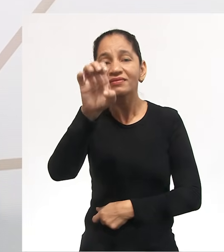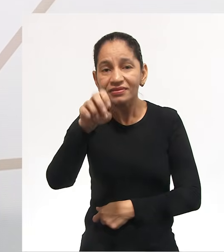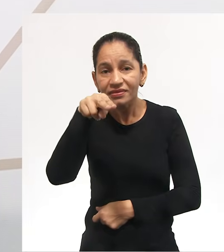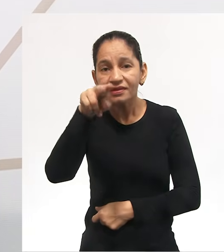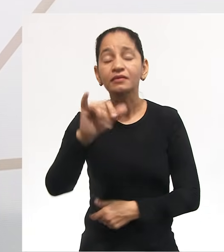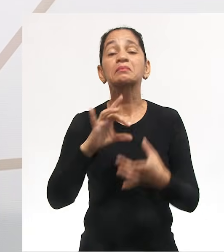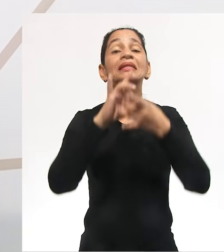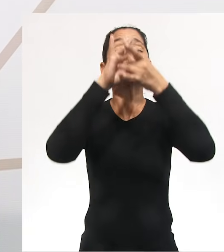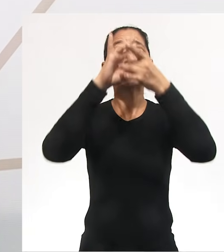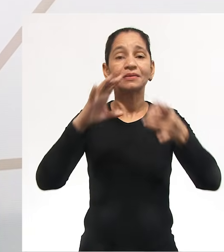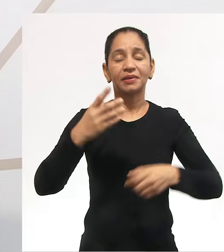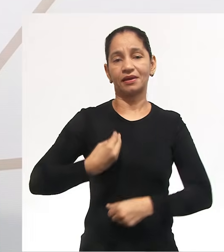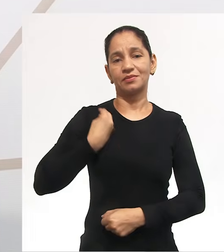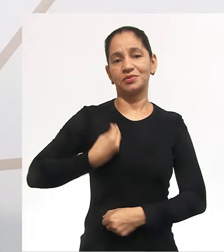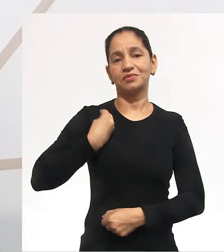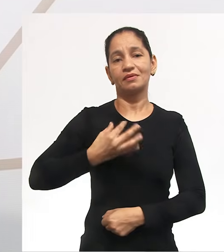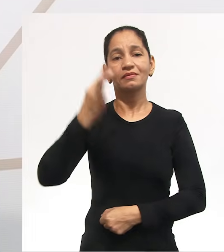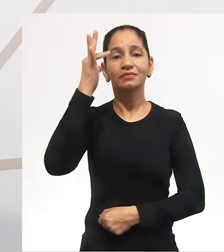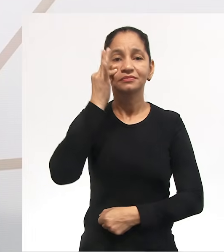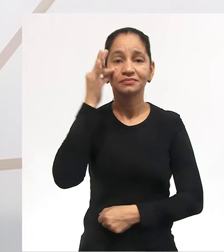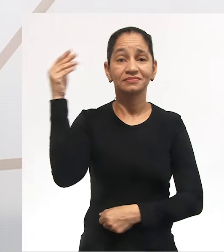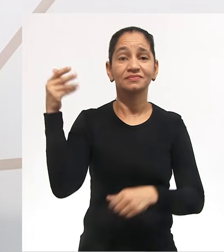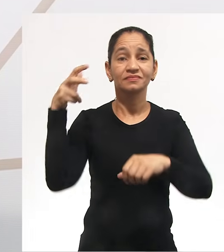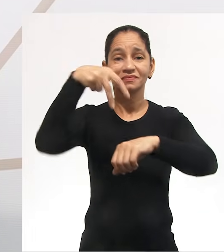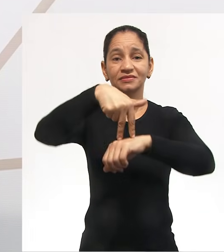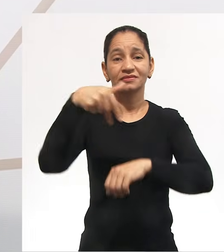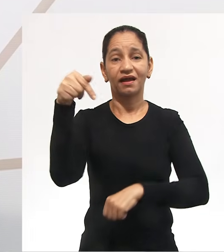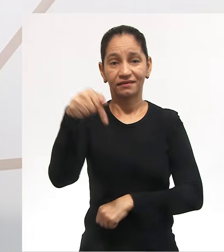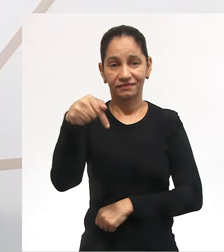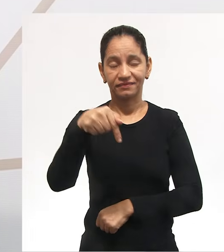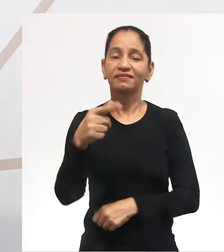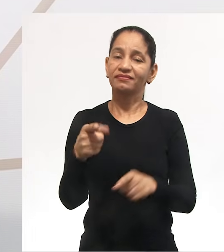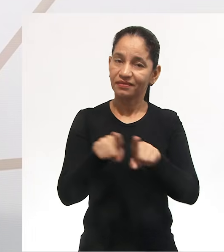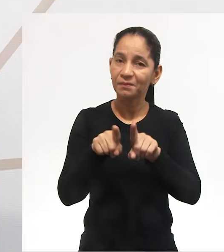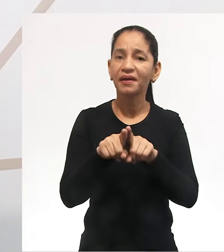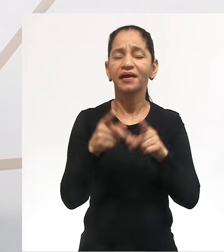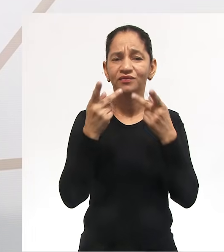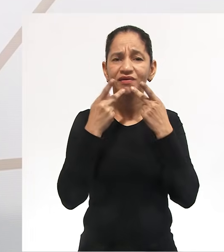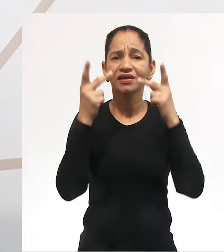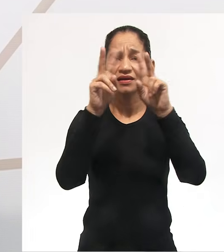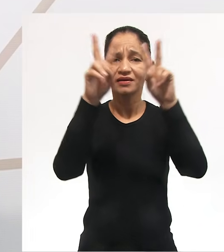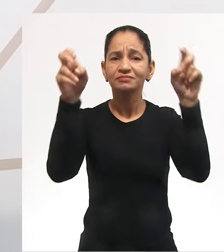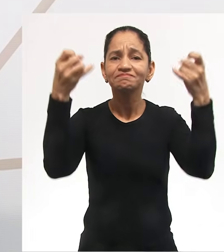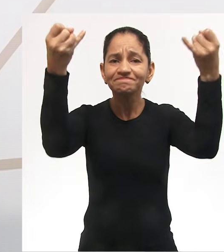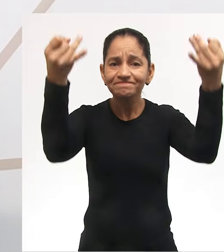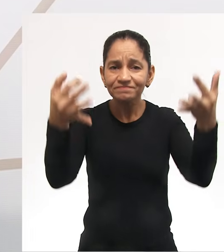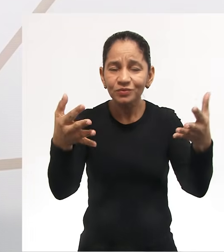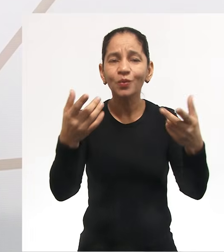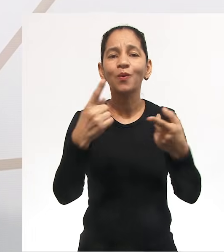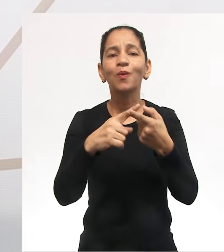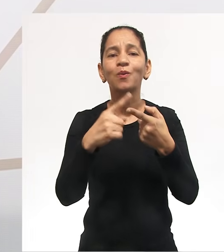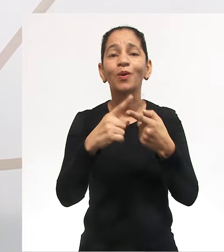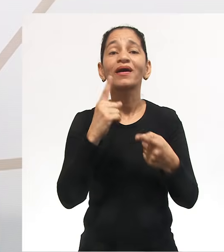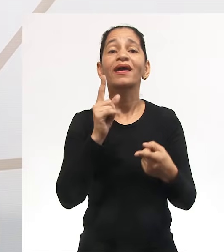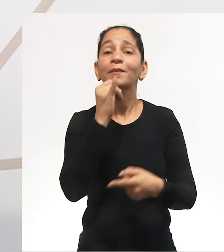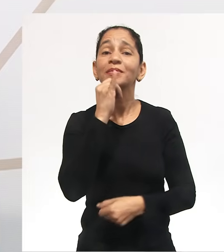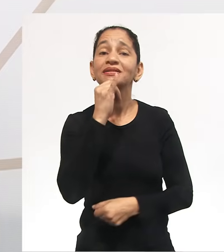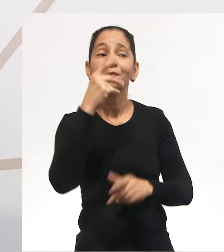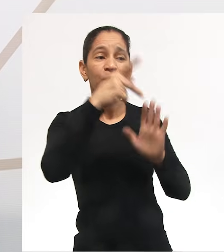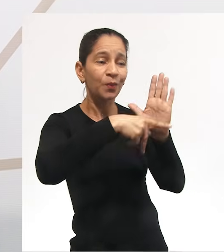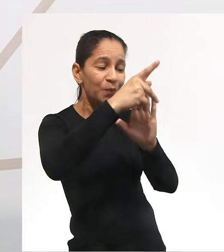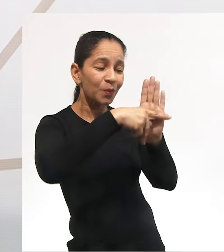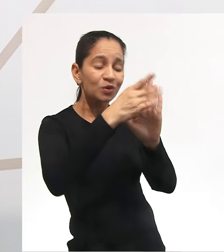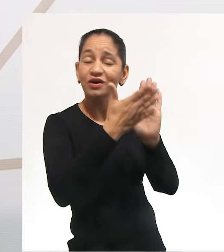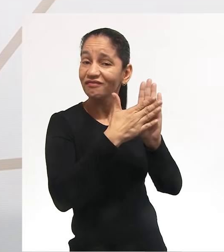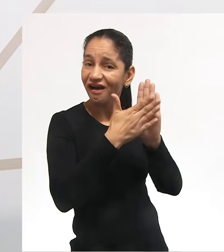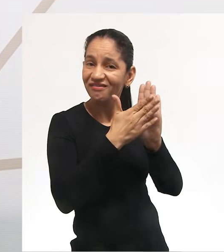Andersilane de Jesus, que também me liberaram para poder participar do evento, né? Quando eu falei para elas sobre o